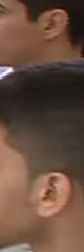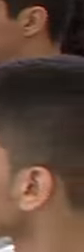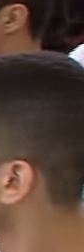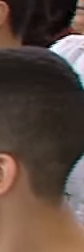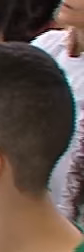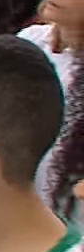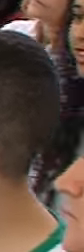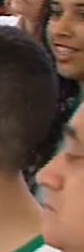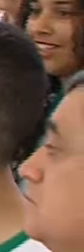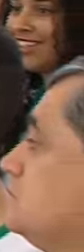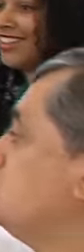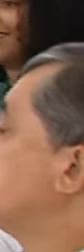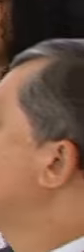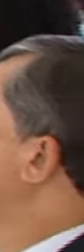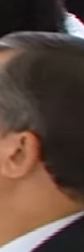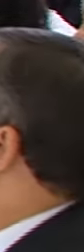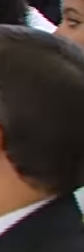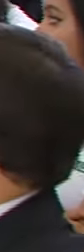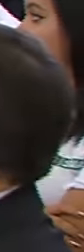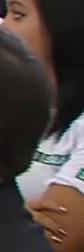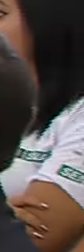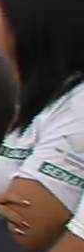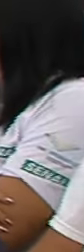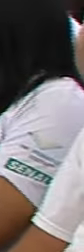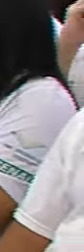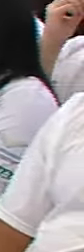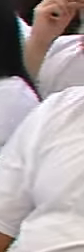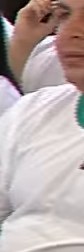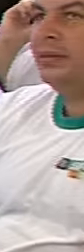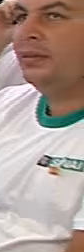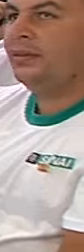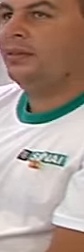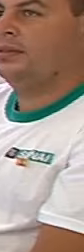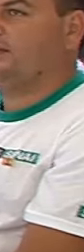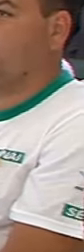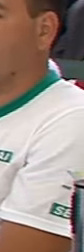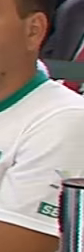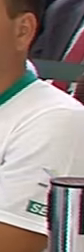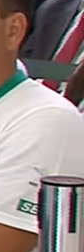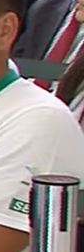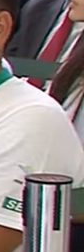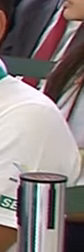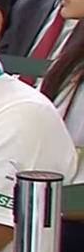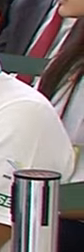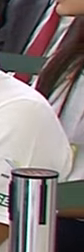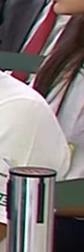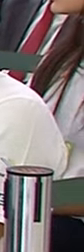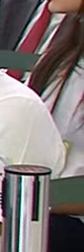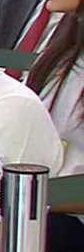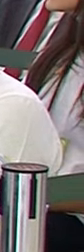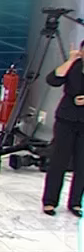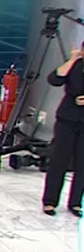alunos, autoridades, deputados e senadores aqui presentes. Excelentíssima senhora presidenta Dilma